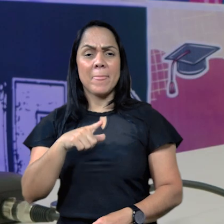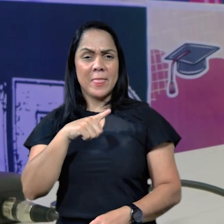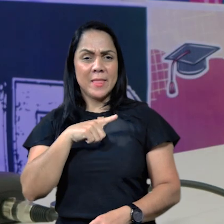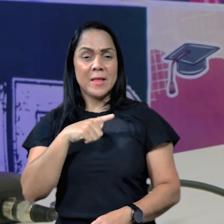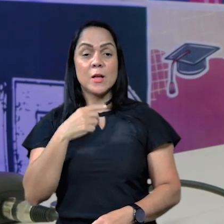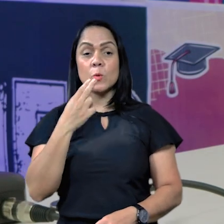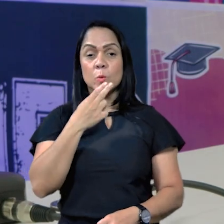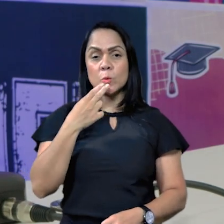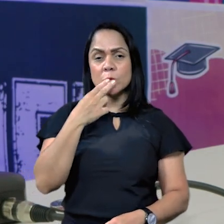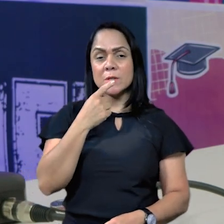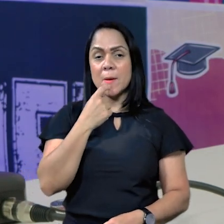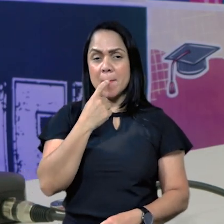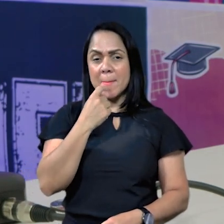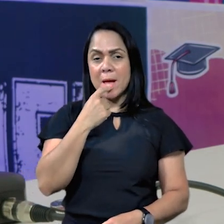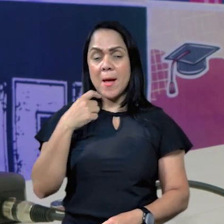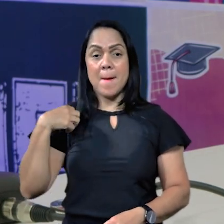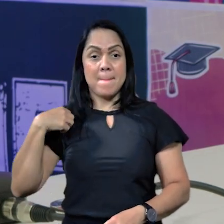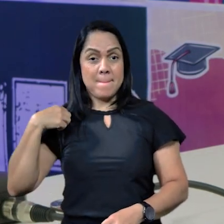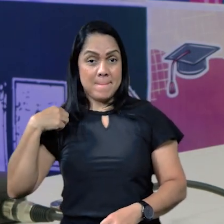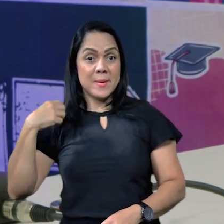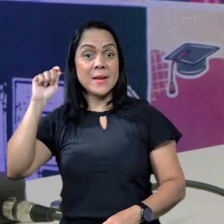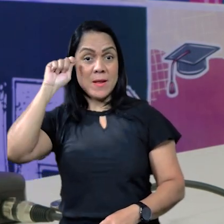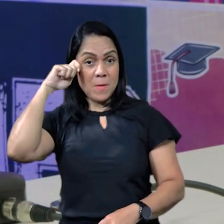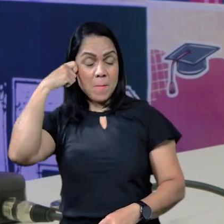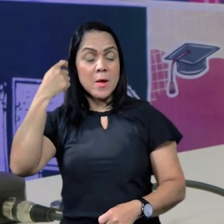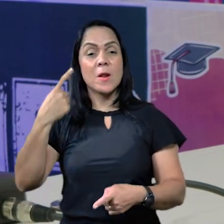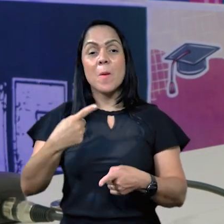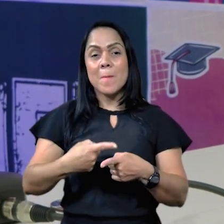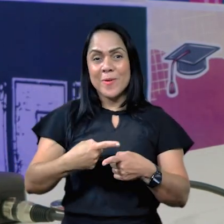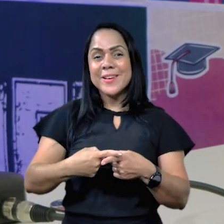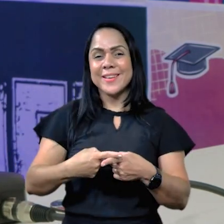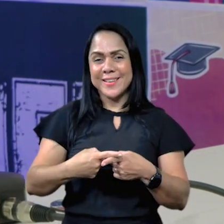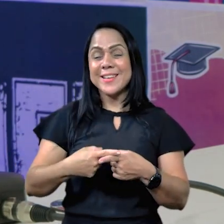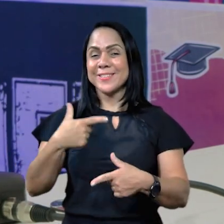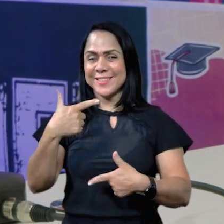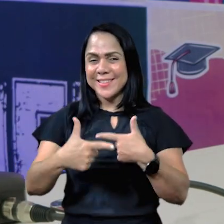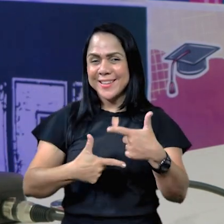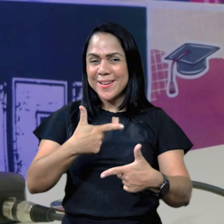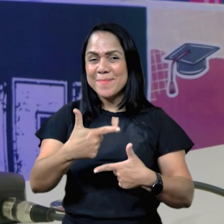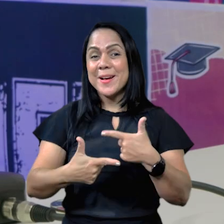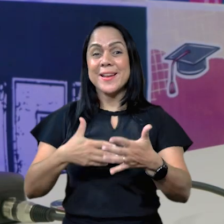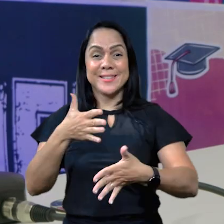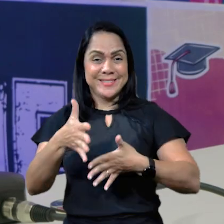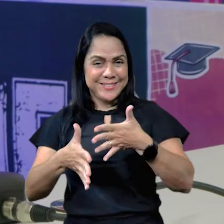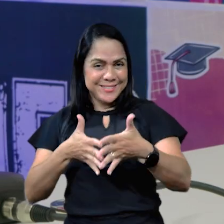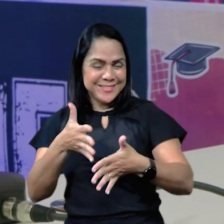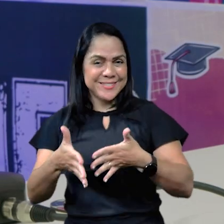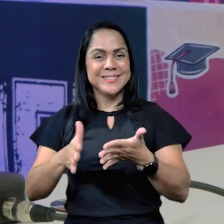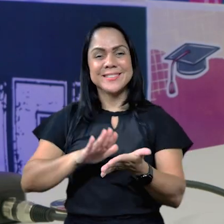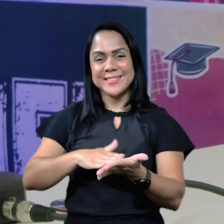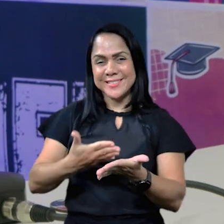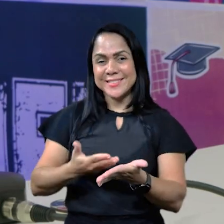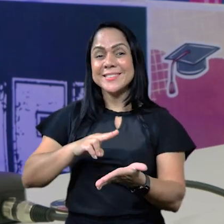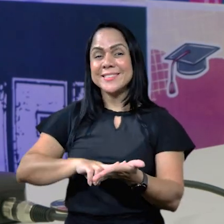Estou usando batom vermelho, estou usando roupas pretas, porque até então estou fazendo o meu trabalho de tradutora e